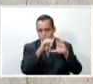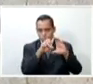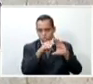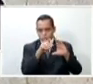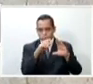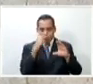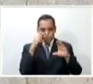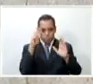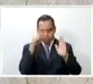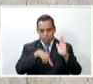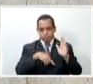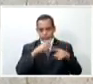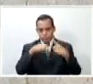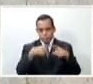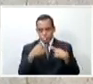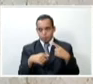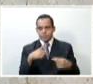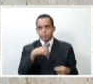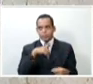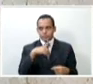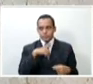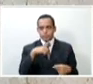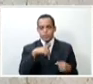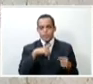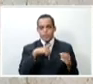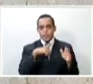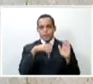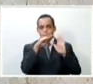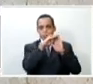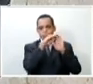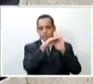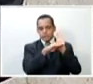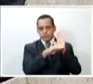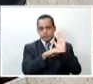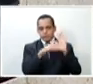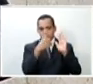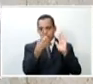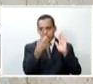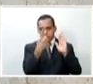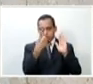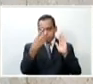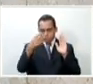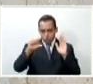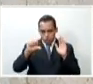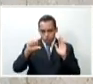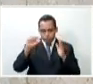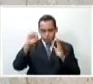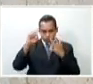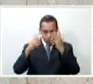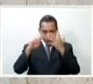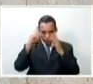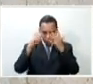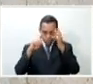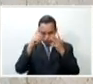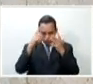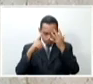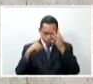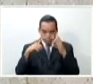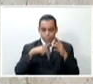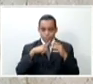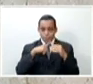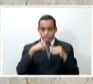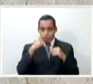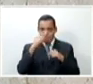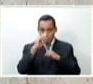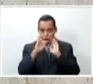uma relação aqui, meus senhores e minhas senhoras, que vai até o dia 19 de fevereiro, portanto já está um mês defasada. Esse